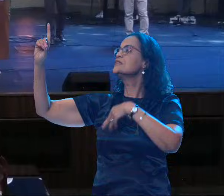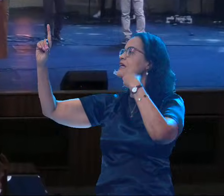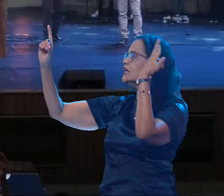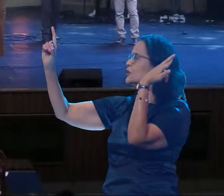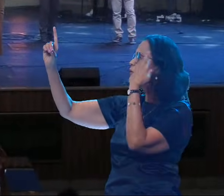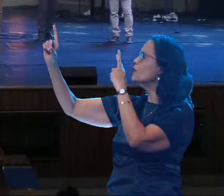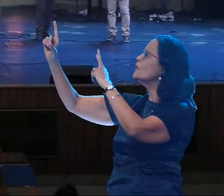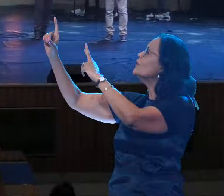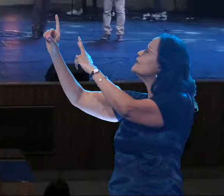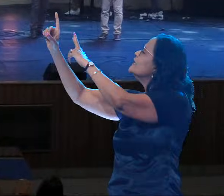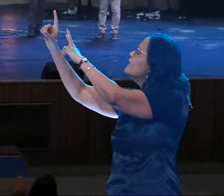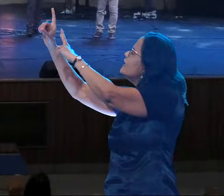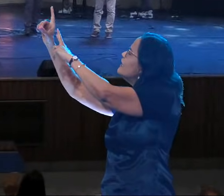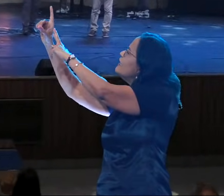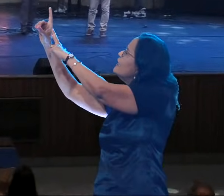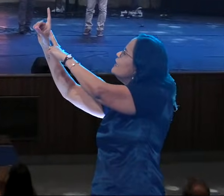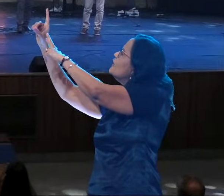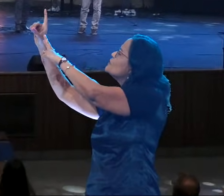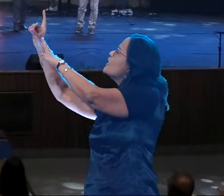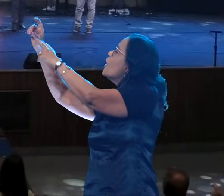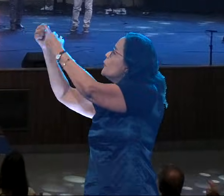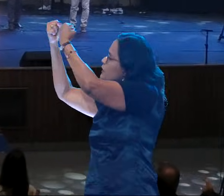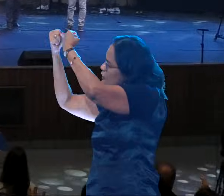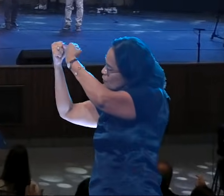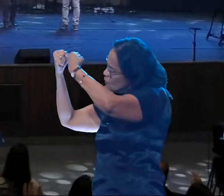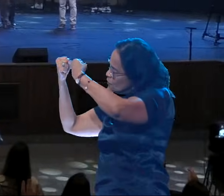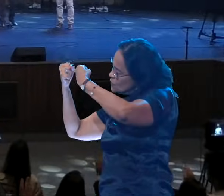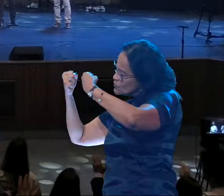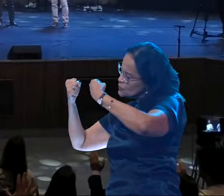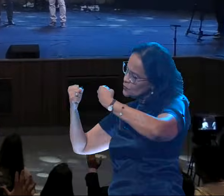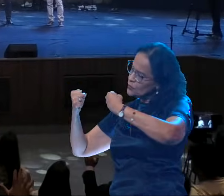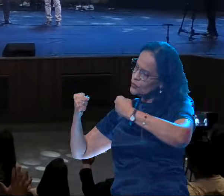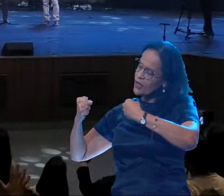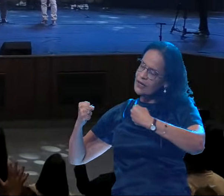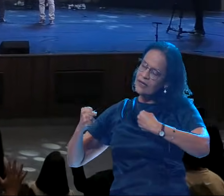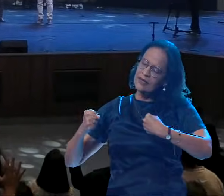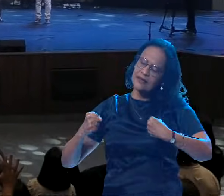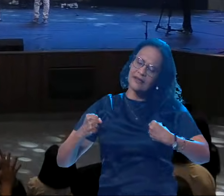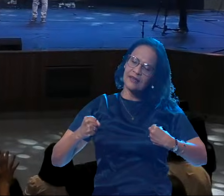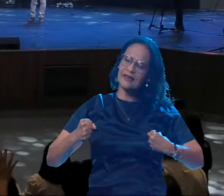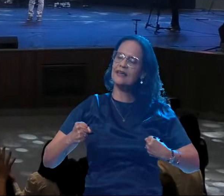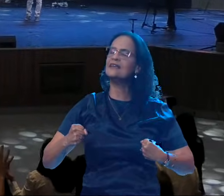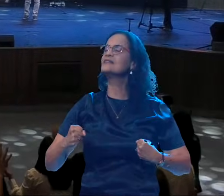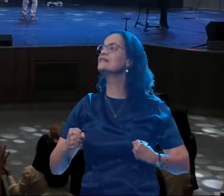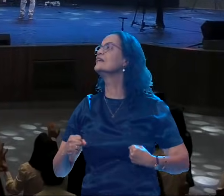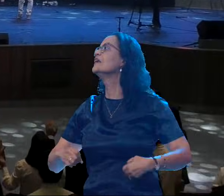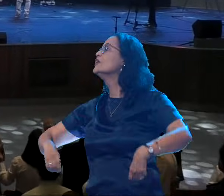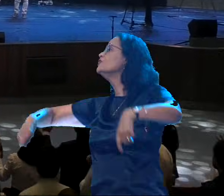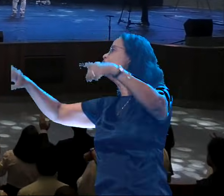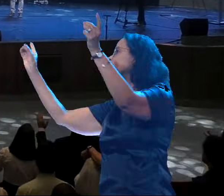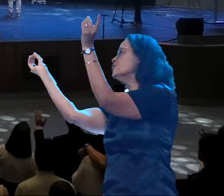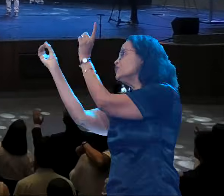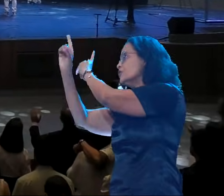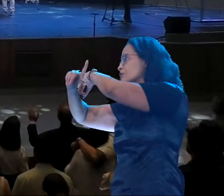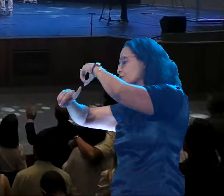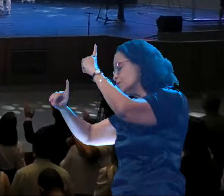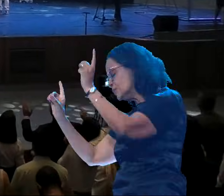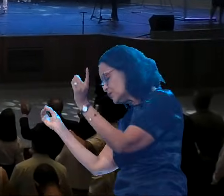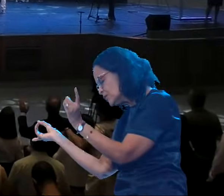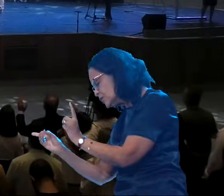Ó Senhor Deus, poderoso és, digno